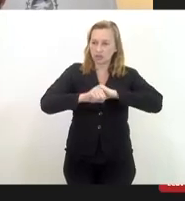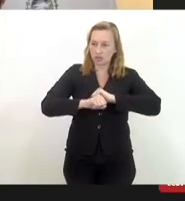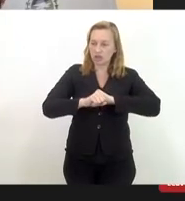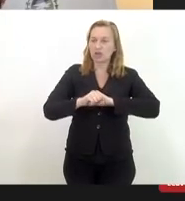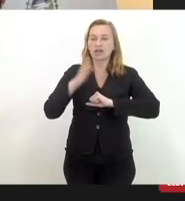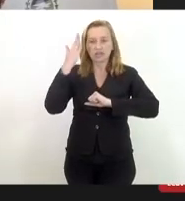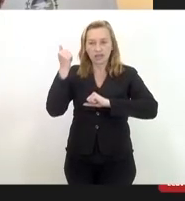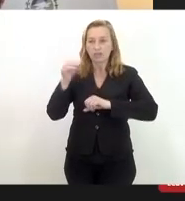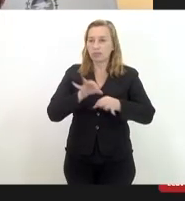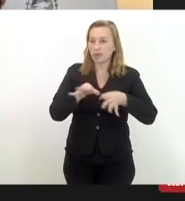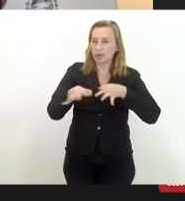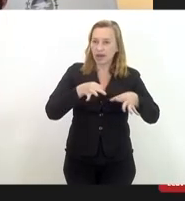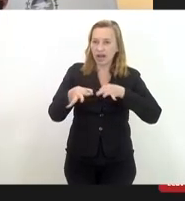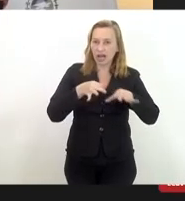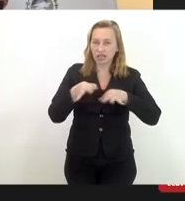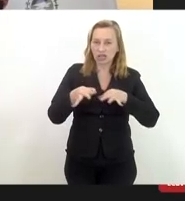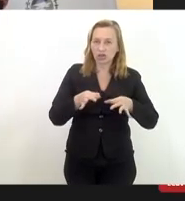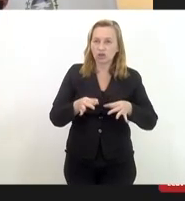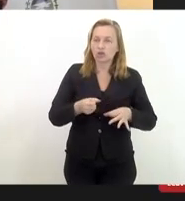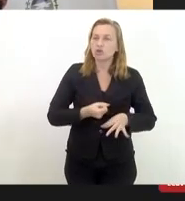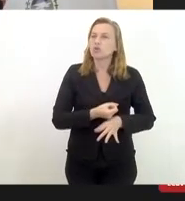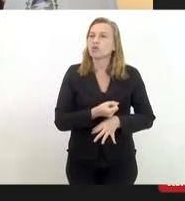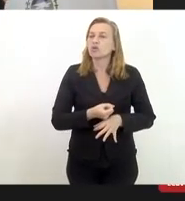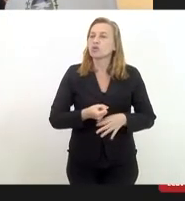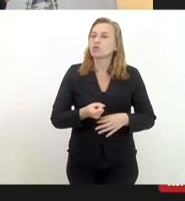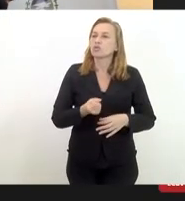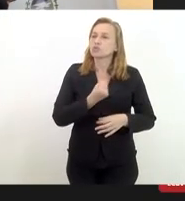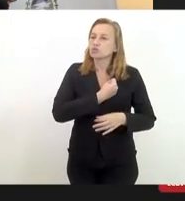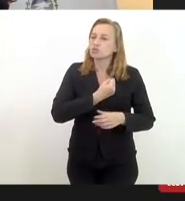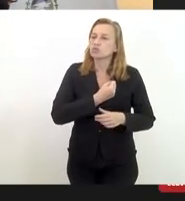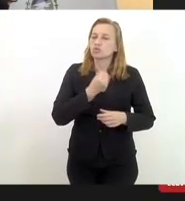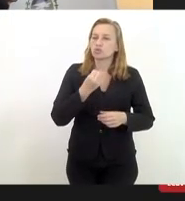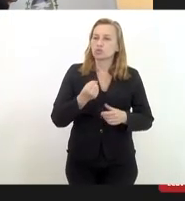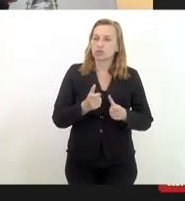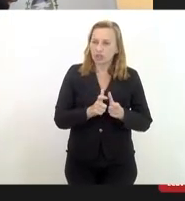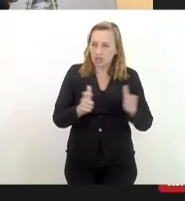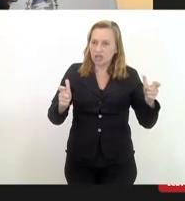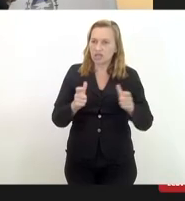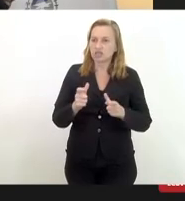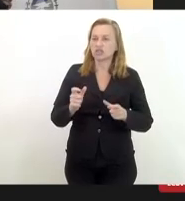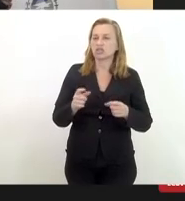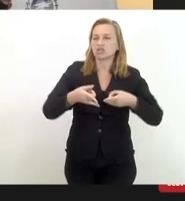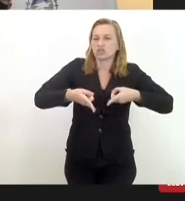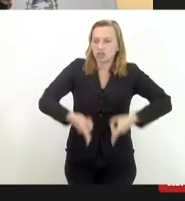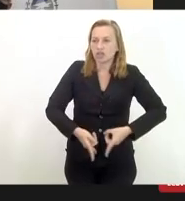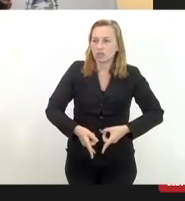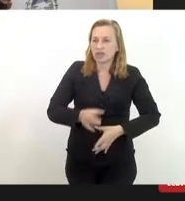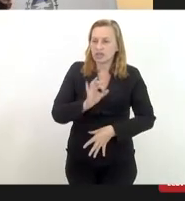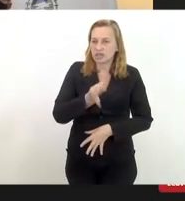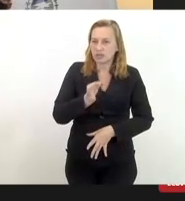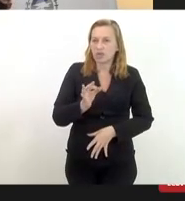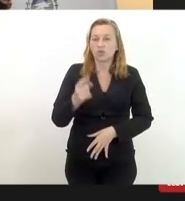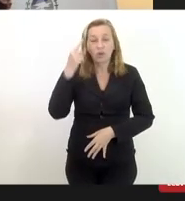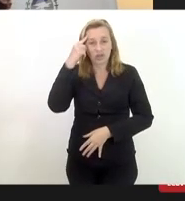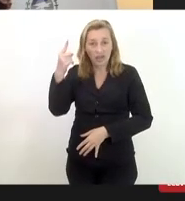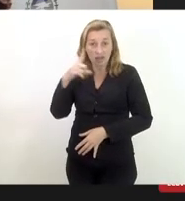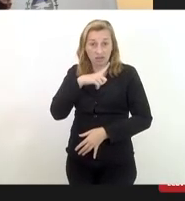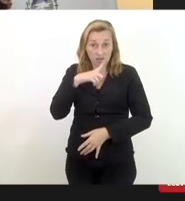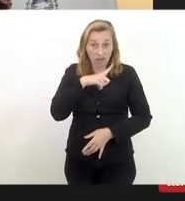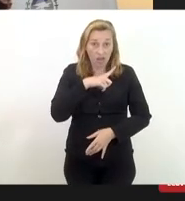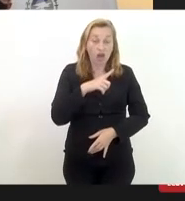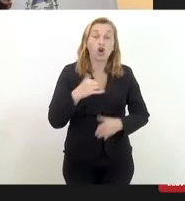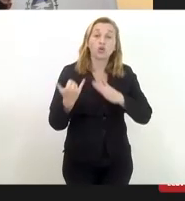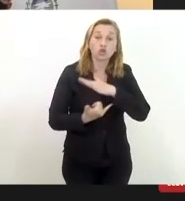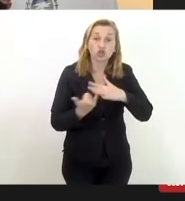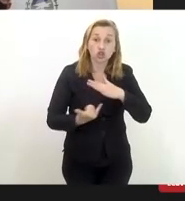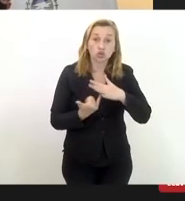e com uma quantidade de leitos bastante significativa. Então, a ideia que a gente tenha, o Instituto Nacional